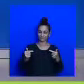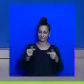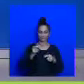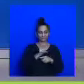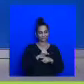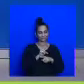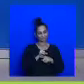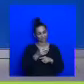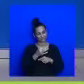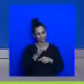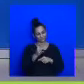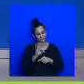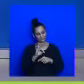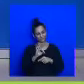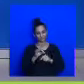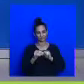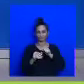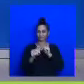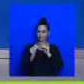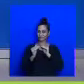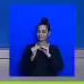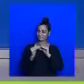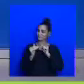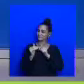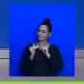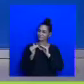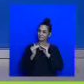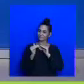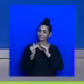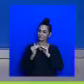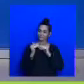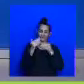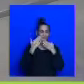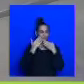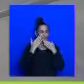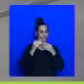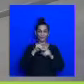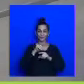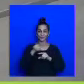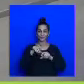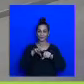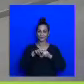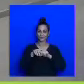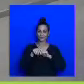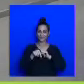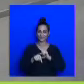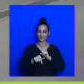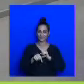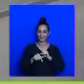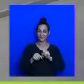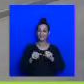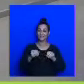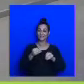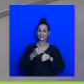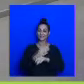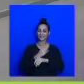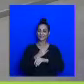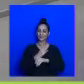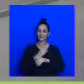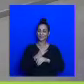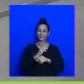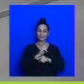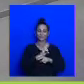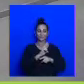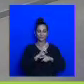auditoras confirma Obrigado Esse foi o sorteio do Super 7 realizado validado por